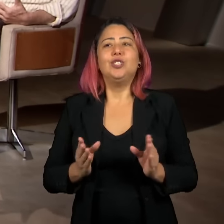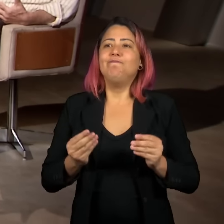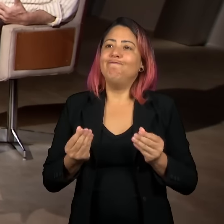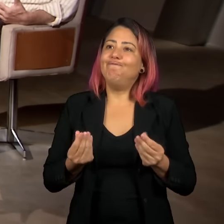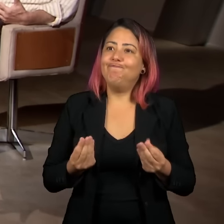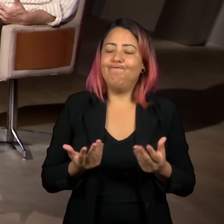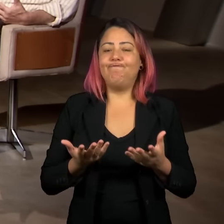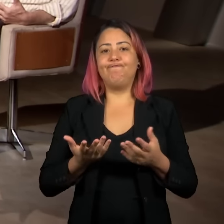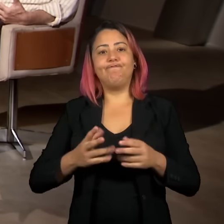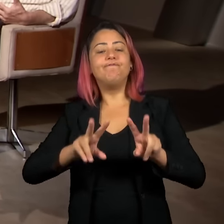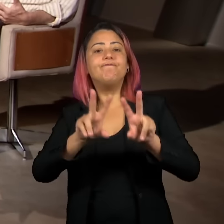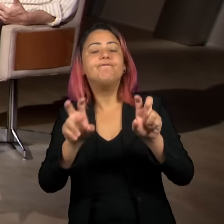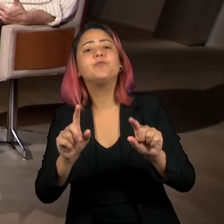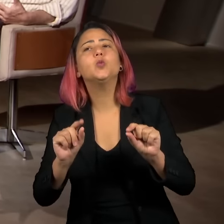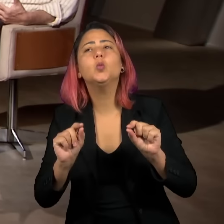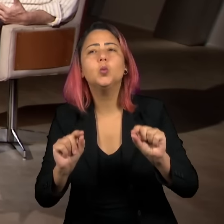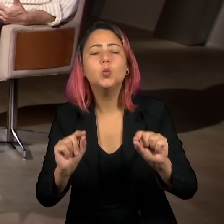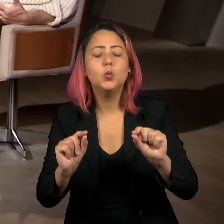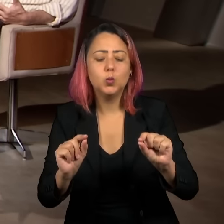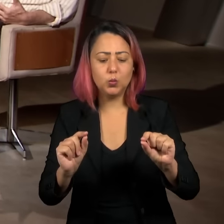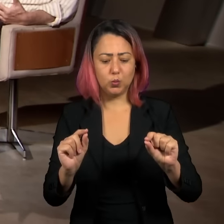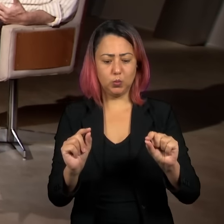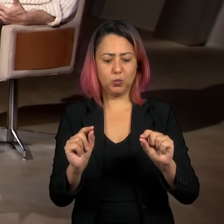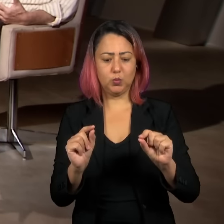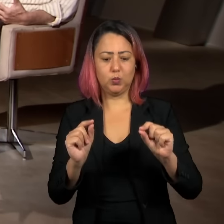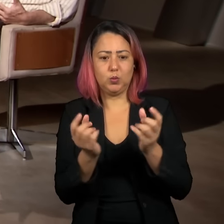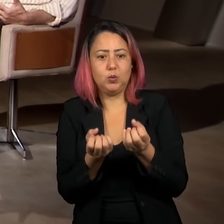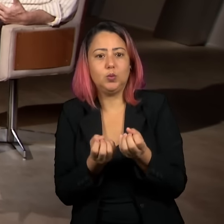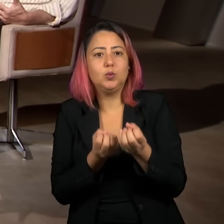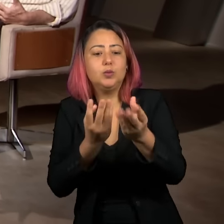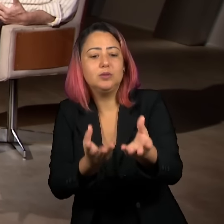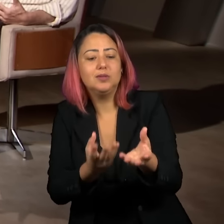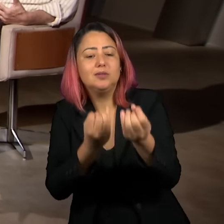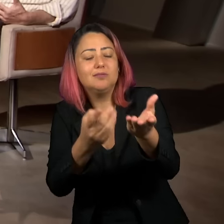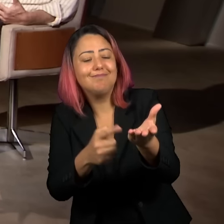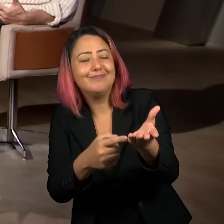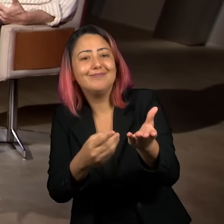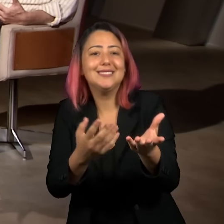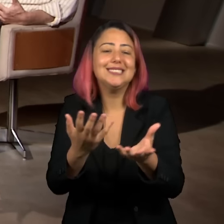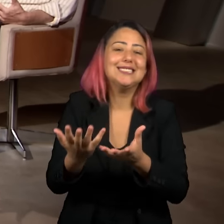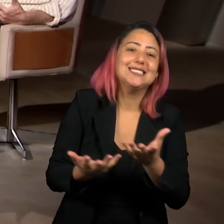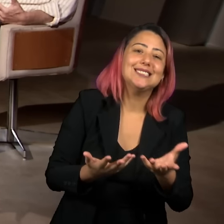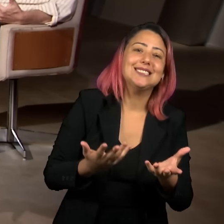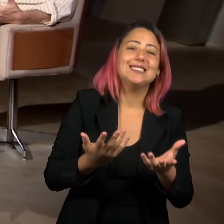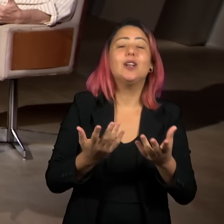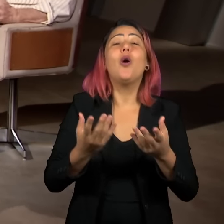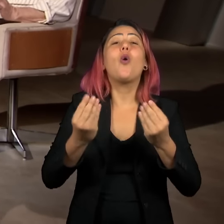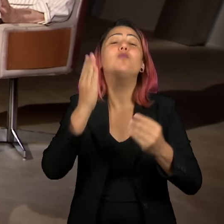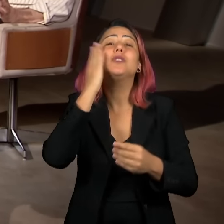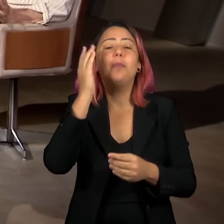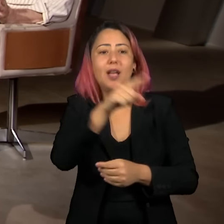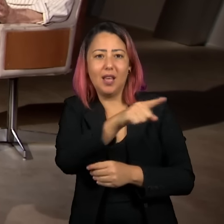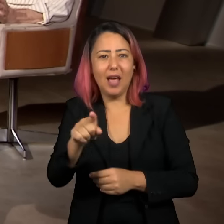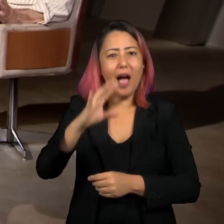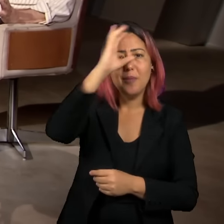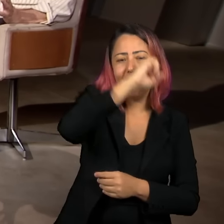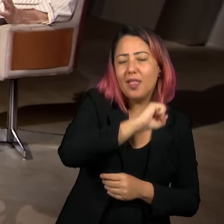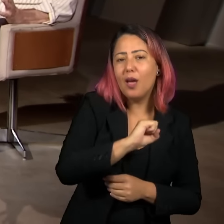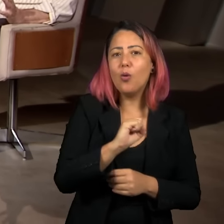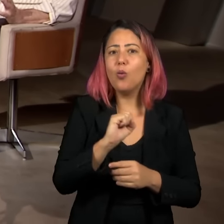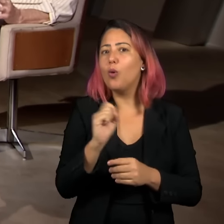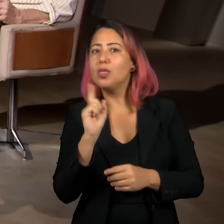solicitação do que que é do que que essa instrução faz pro aluno né pra gente verificar se ele aprendeu também já não vai servir